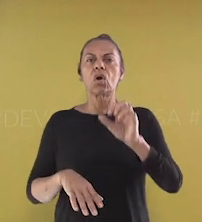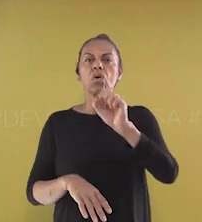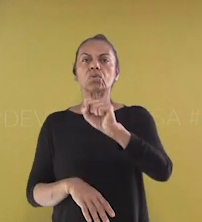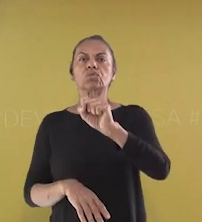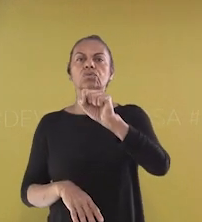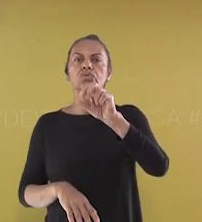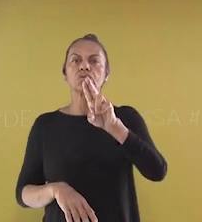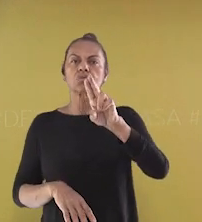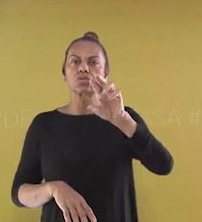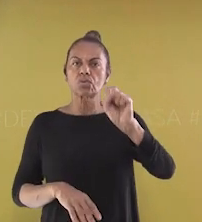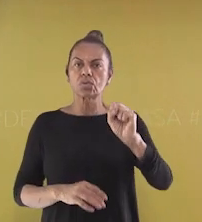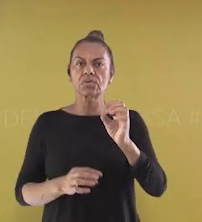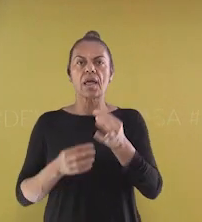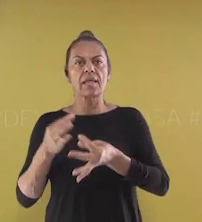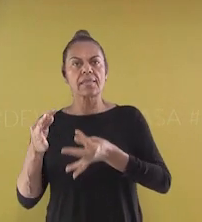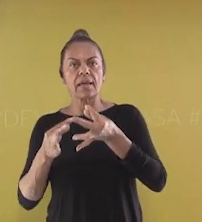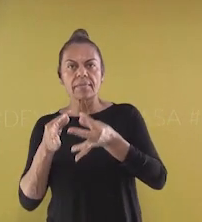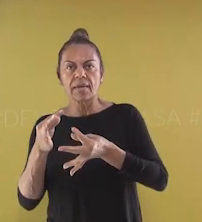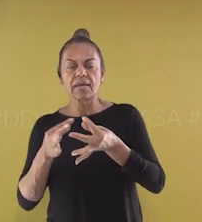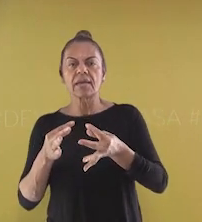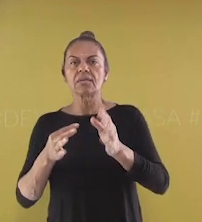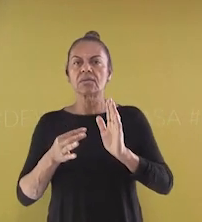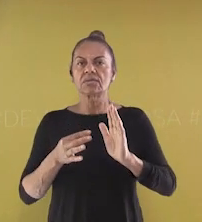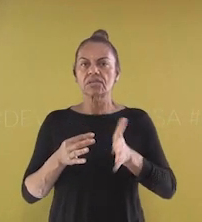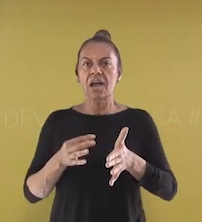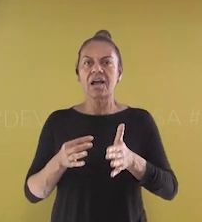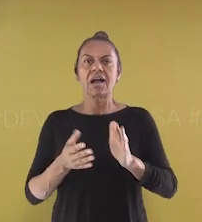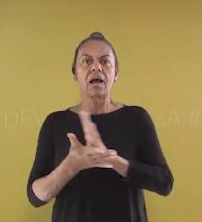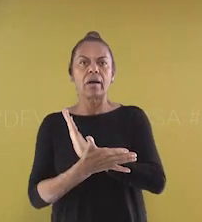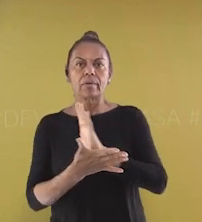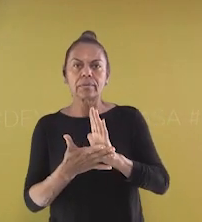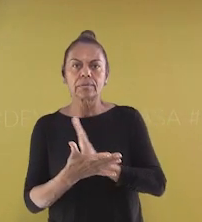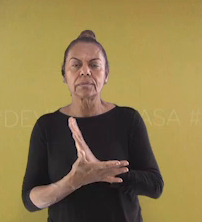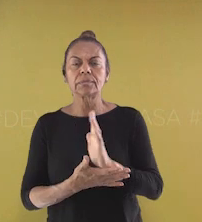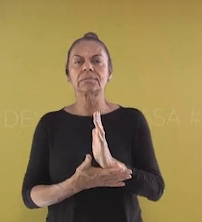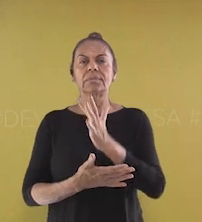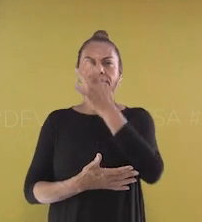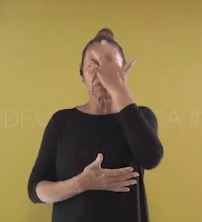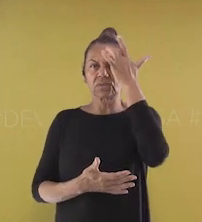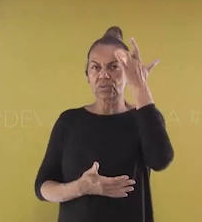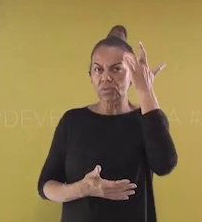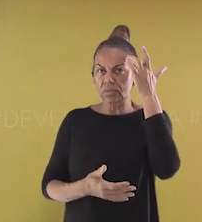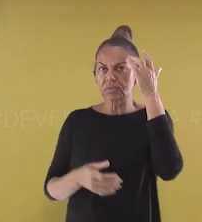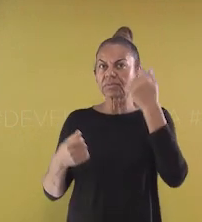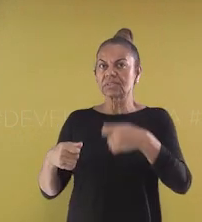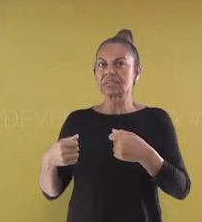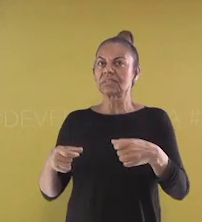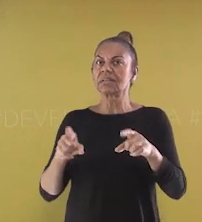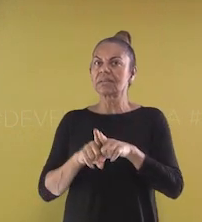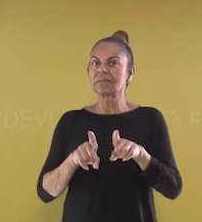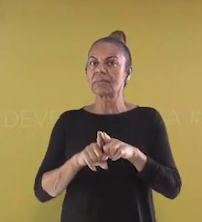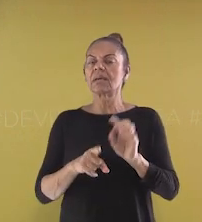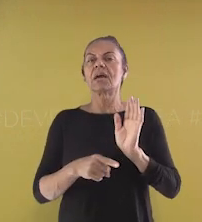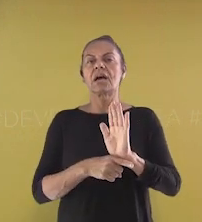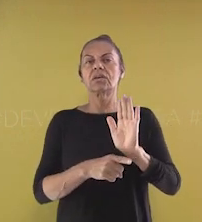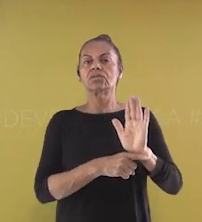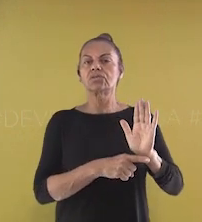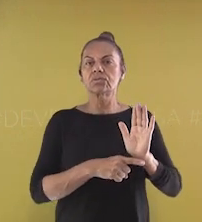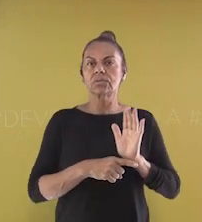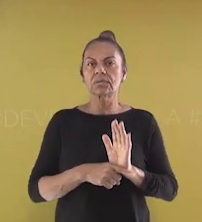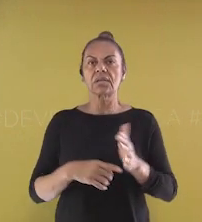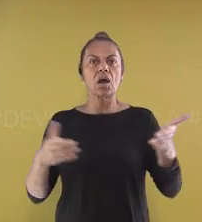amparo fornecido pelo SUS ao tratamento, muitos pacientes ainda assim precisam de um